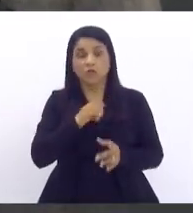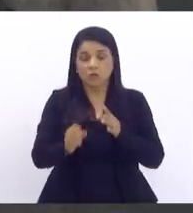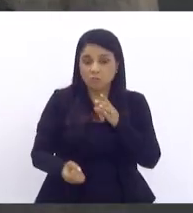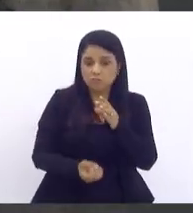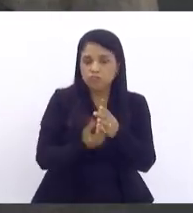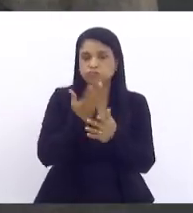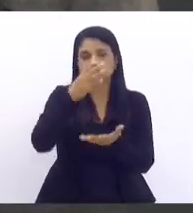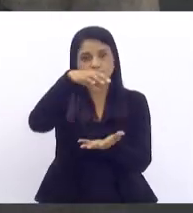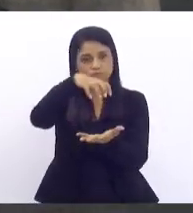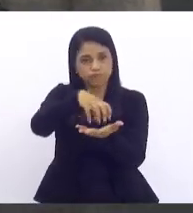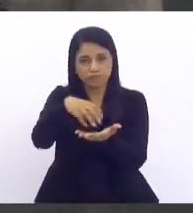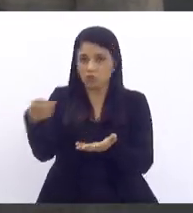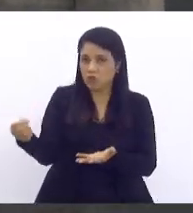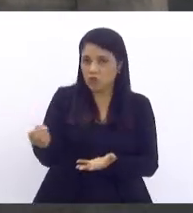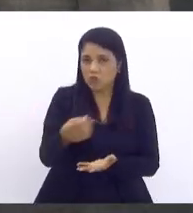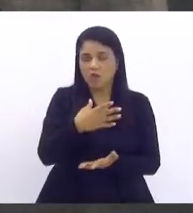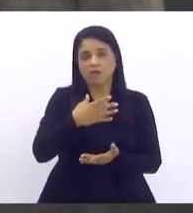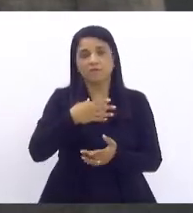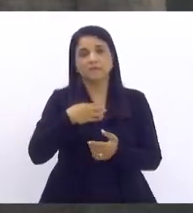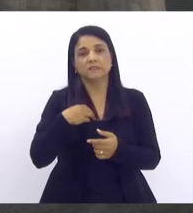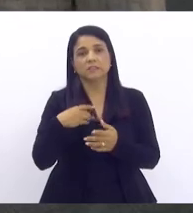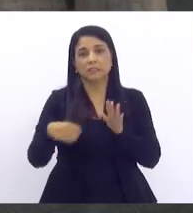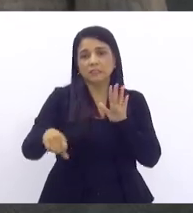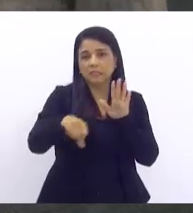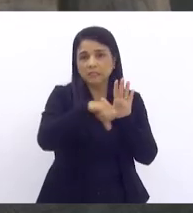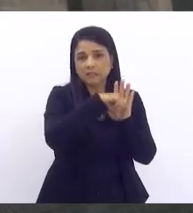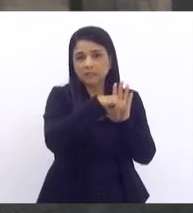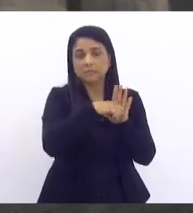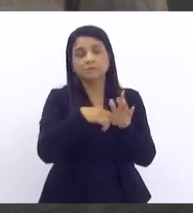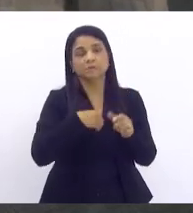unidade especializada de crimes raciais e delitos de